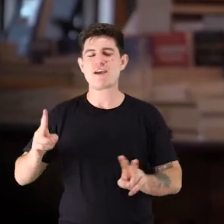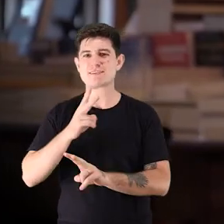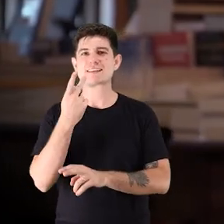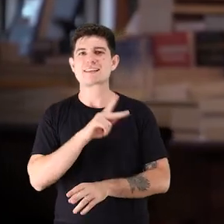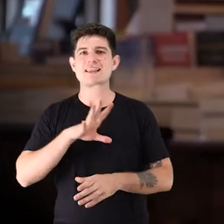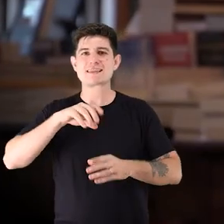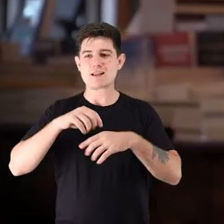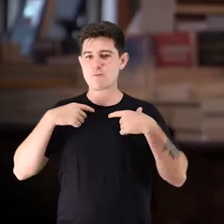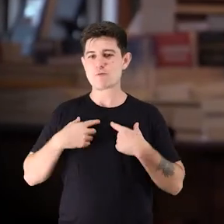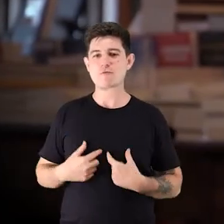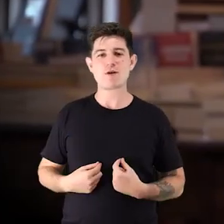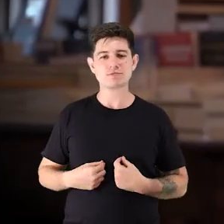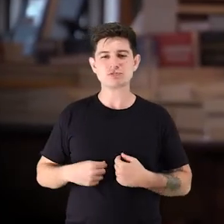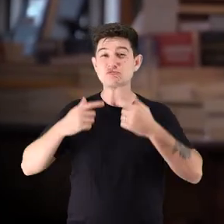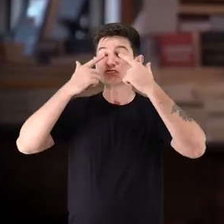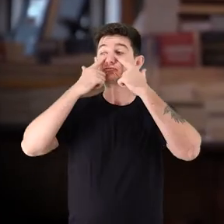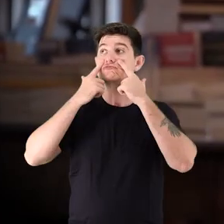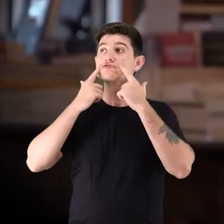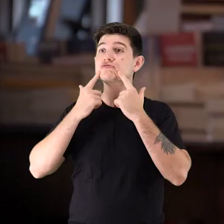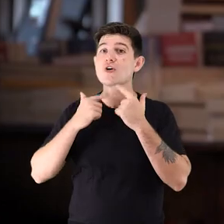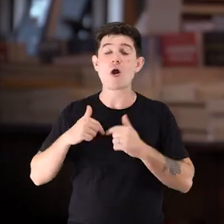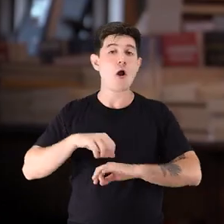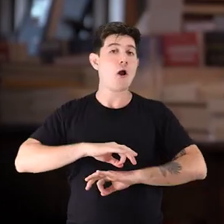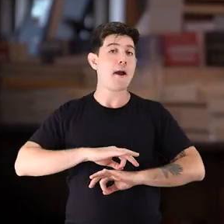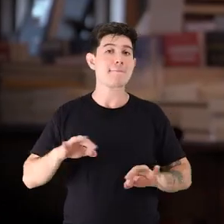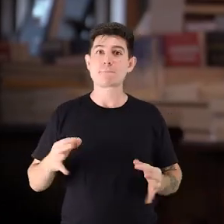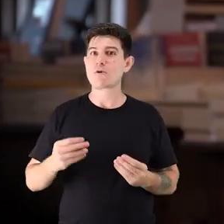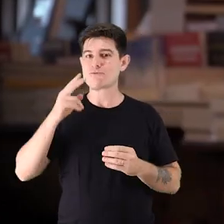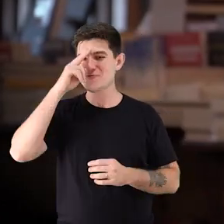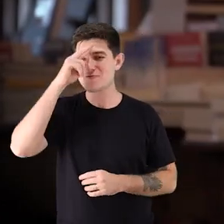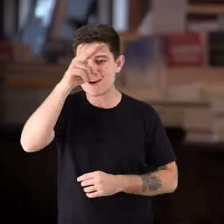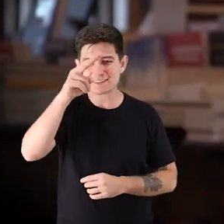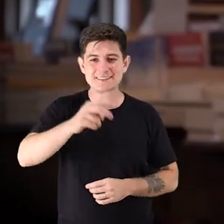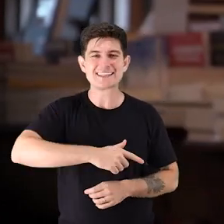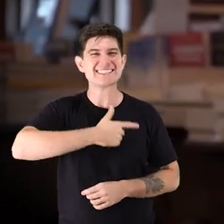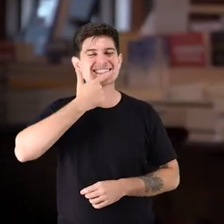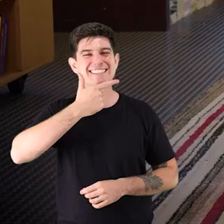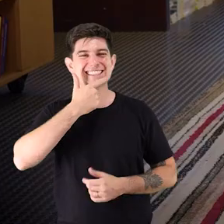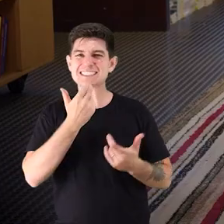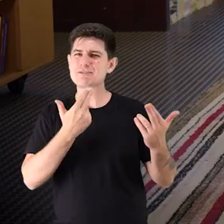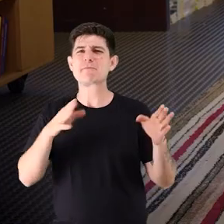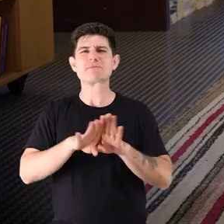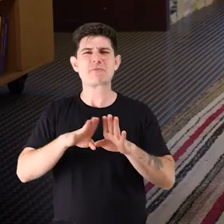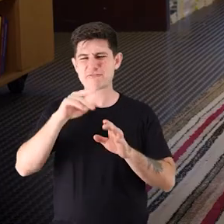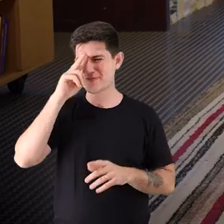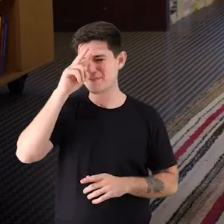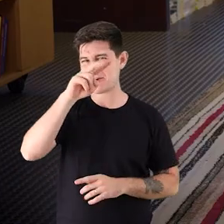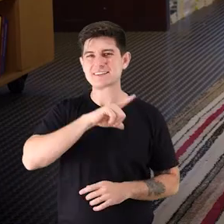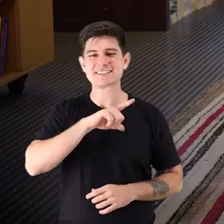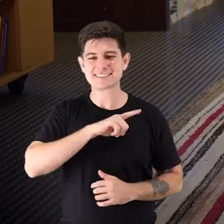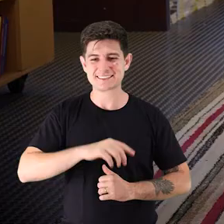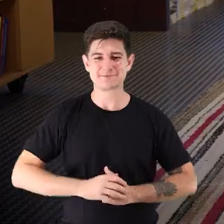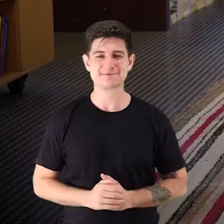del viento y los pulmones de la niña huracán. Lloraba con una fuerza descomunal, sonreía con